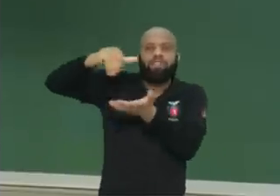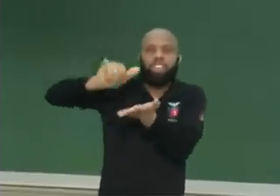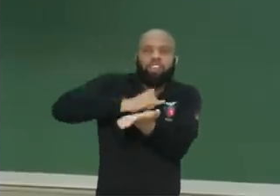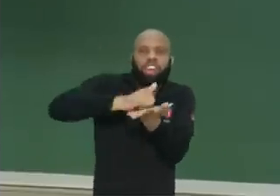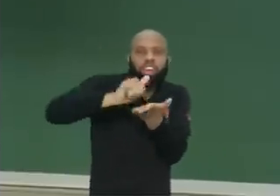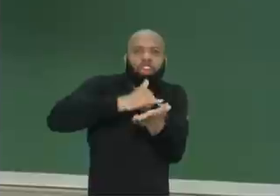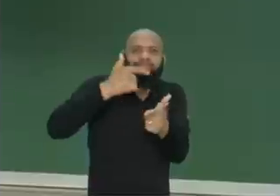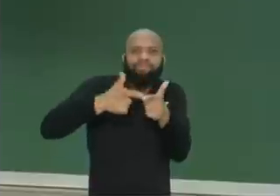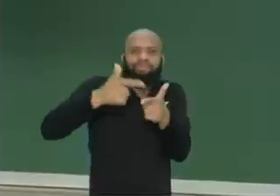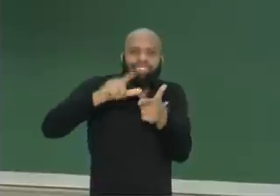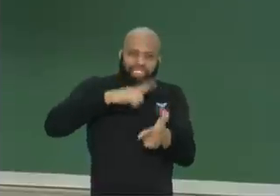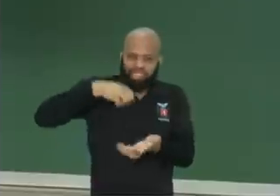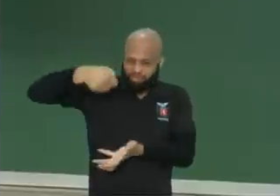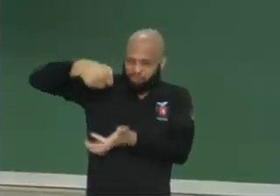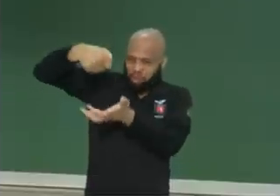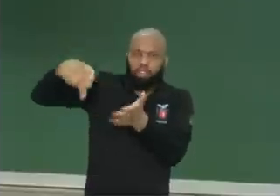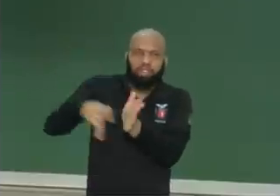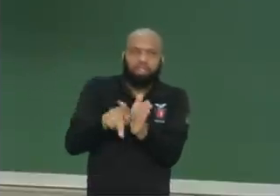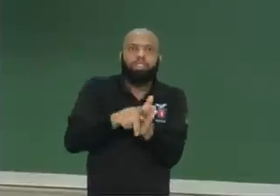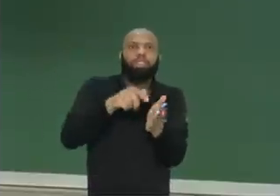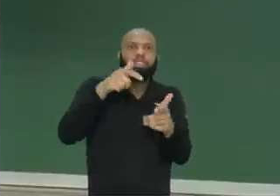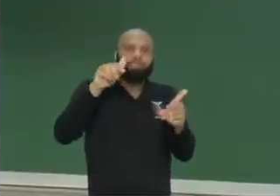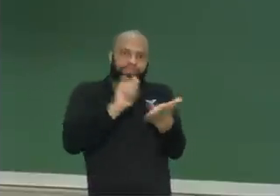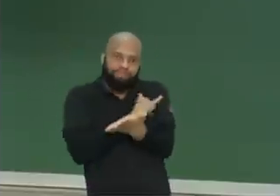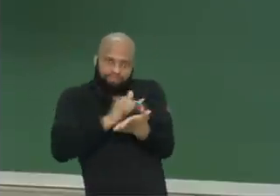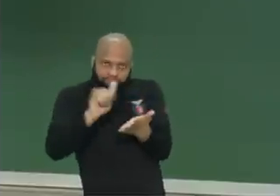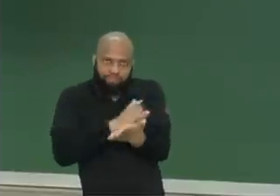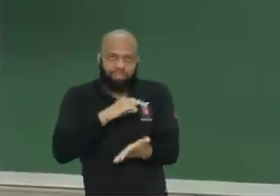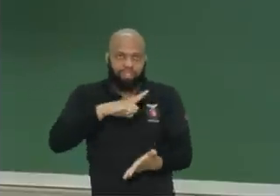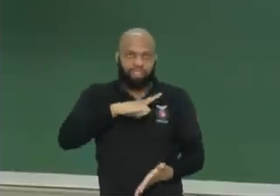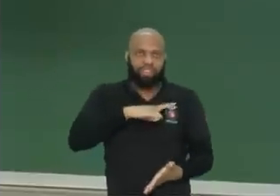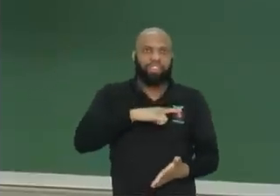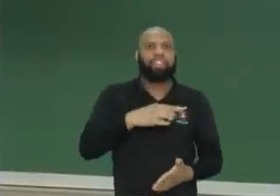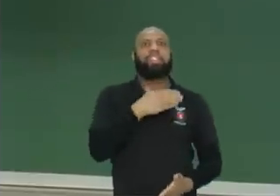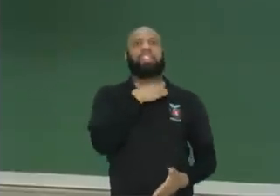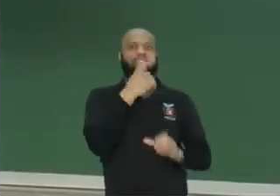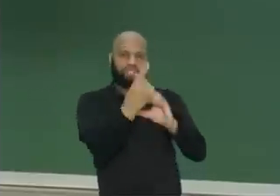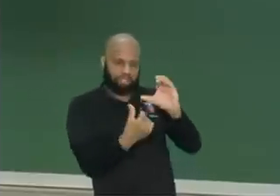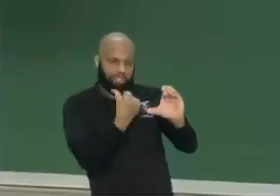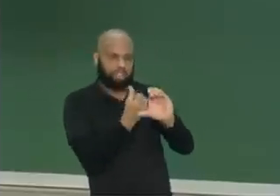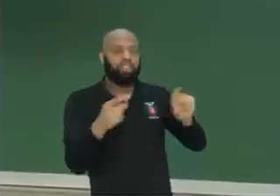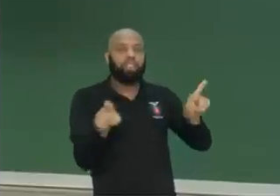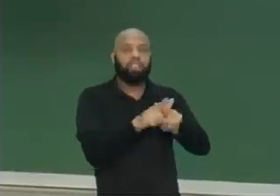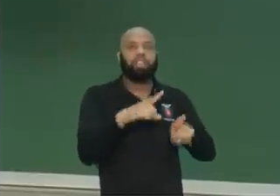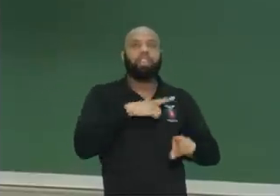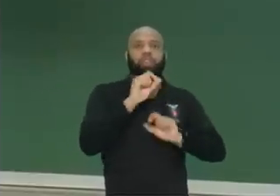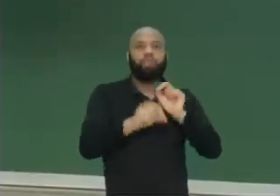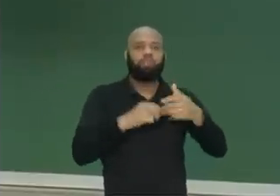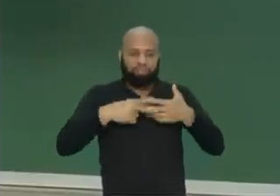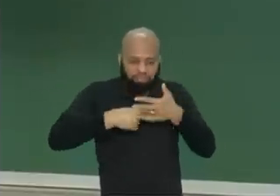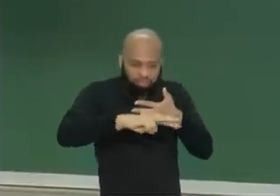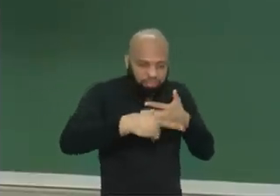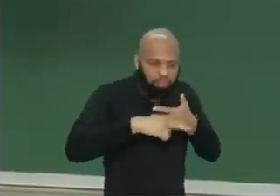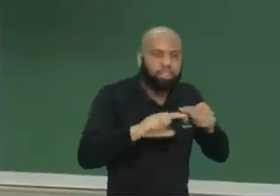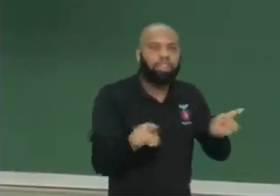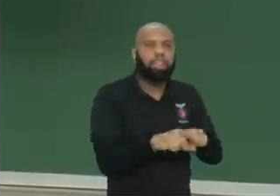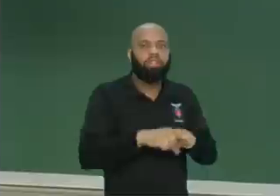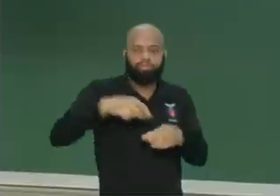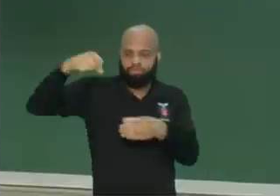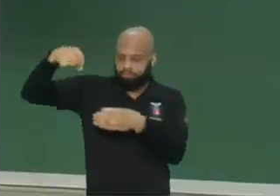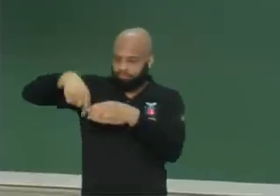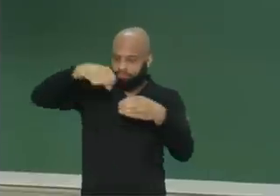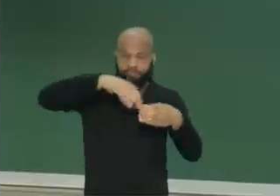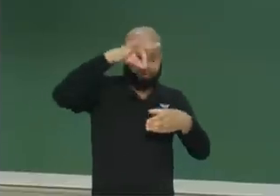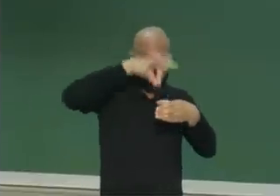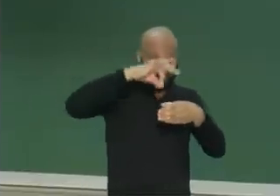York, talvez aí a principal crise do capitalismo, vai afetar também a produção de erva mate